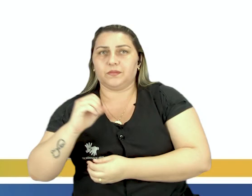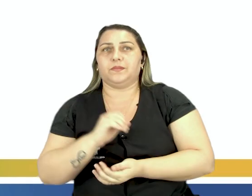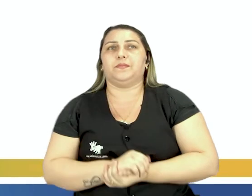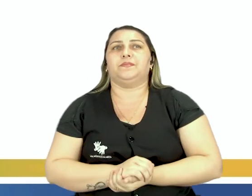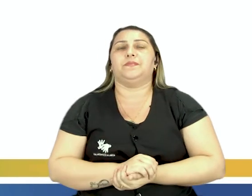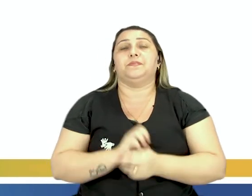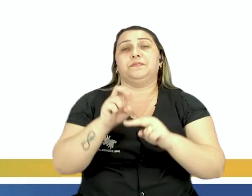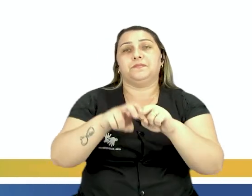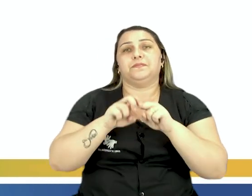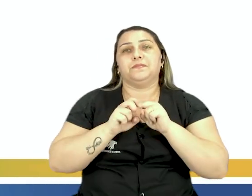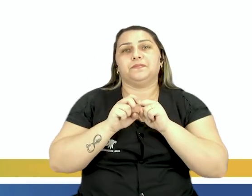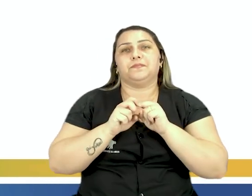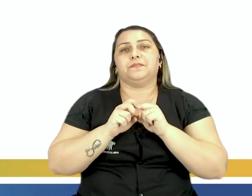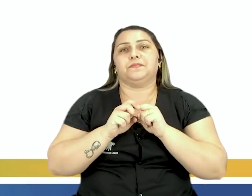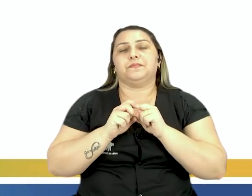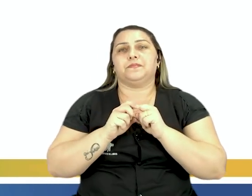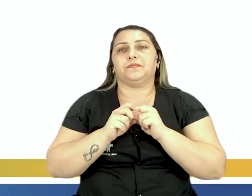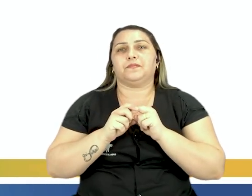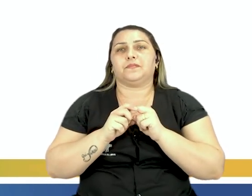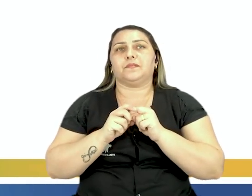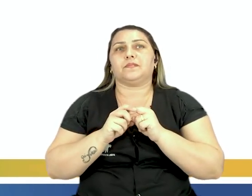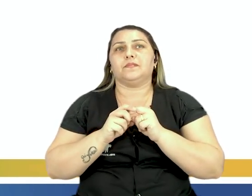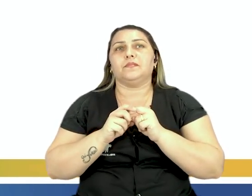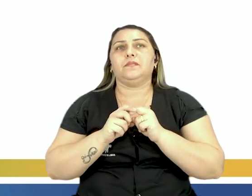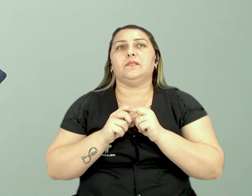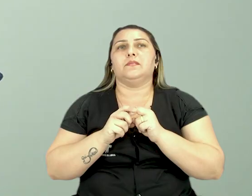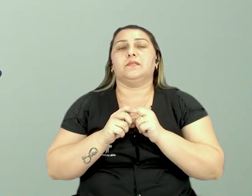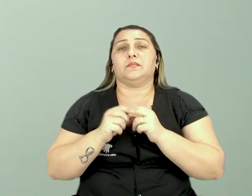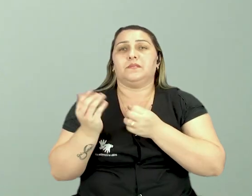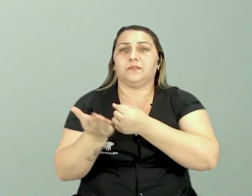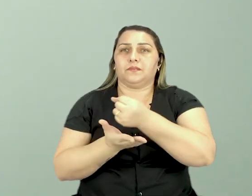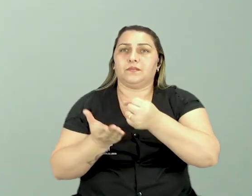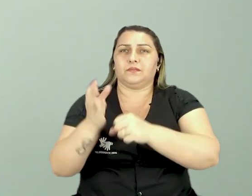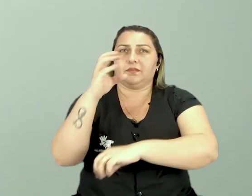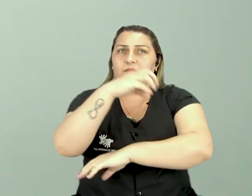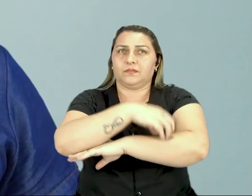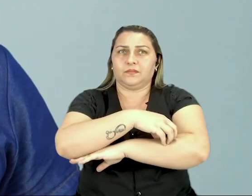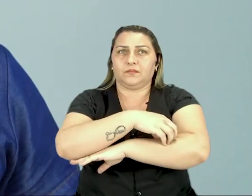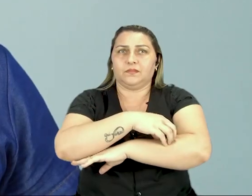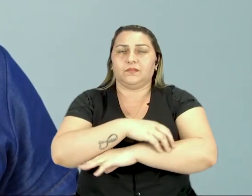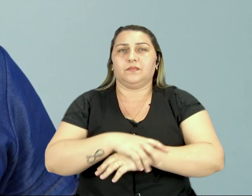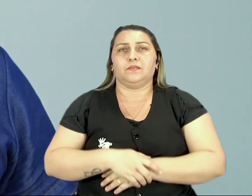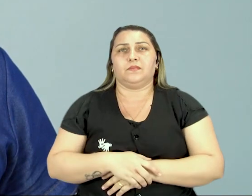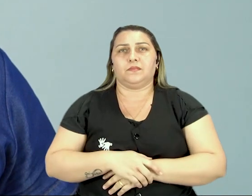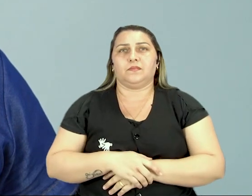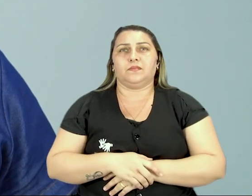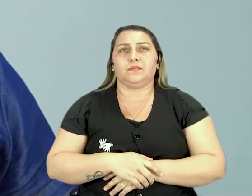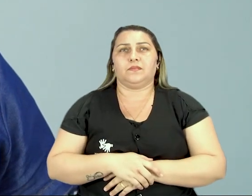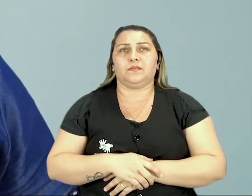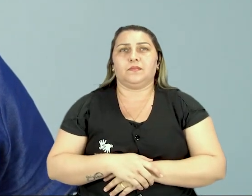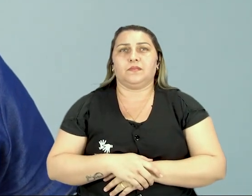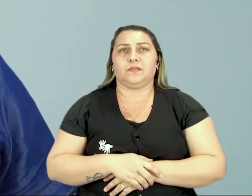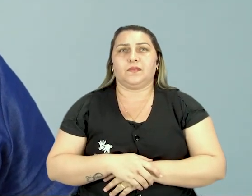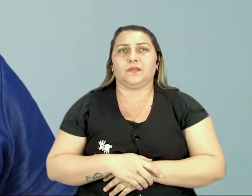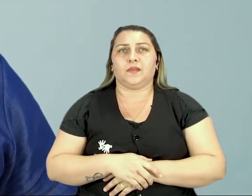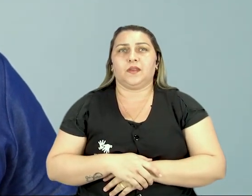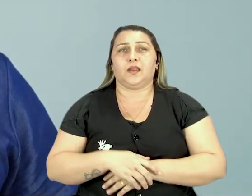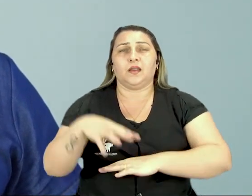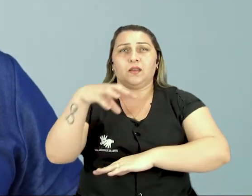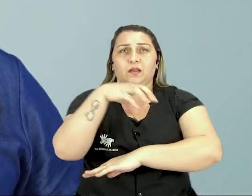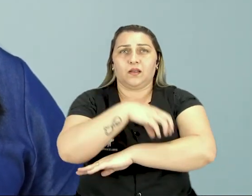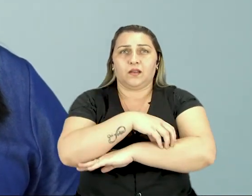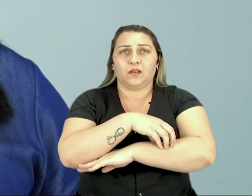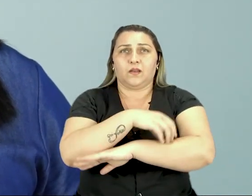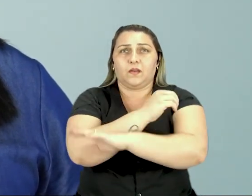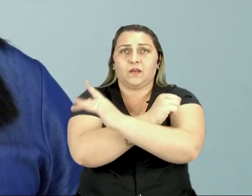2A, por isso que ele é classificado como óxido básico. E a questão, aí aqui, ó, esse óxido